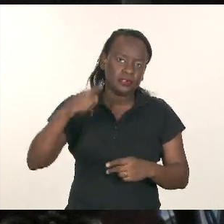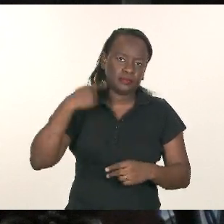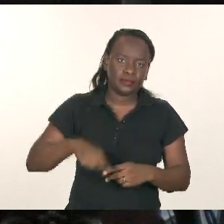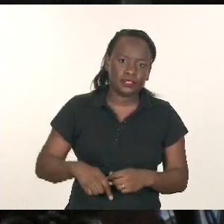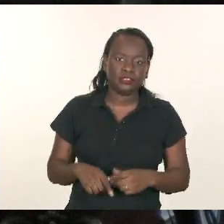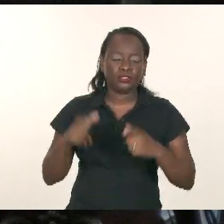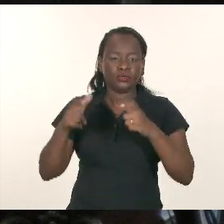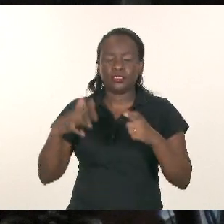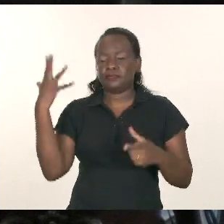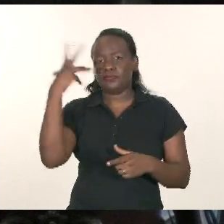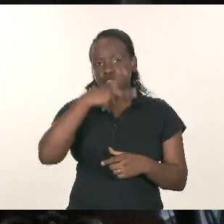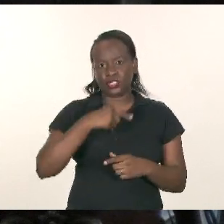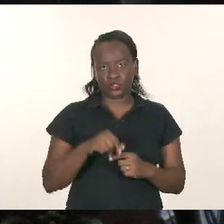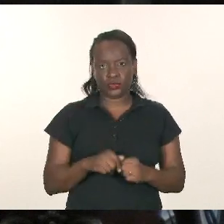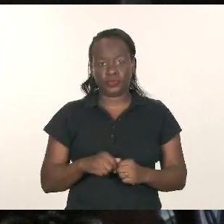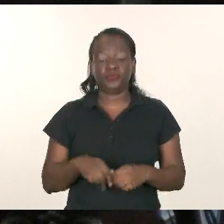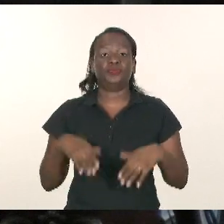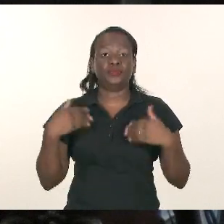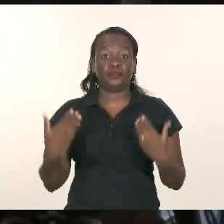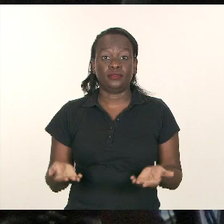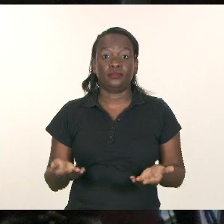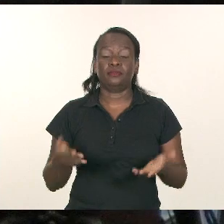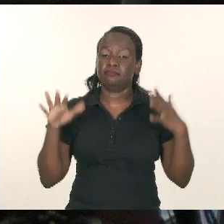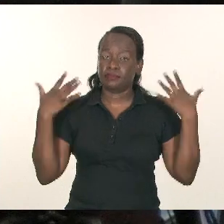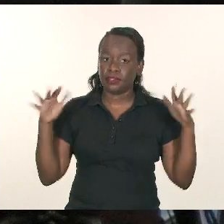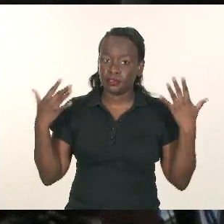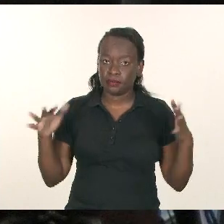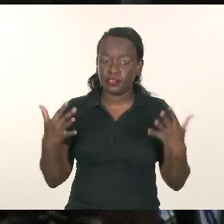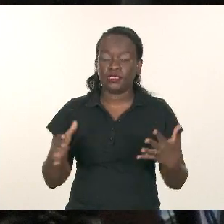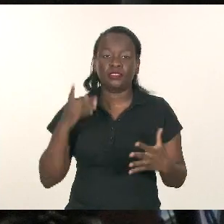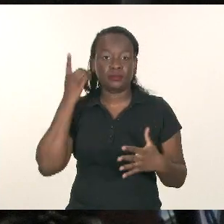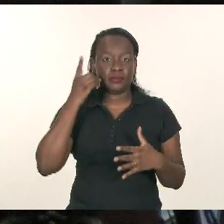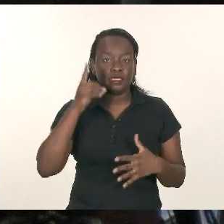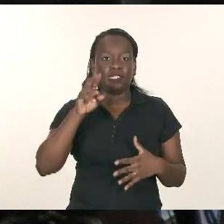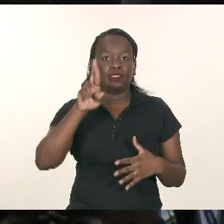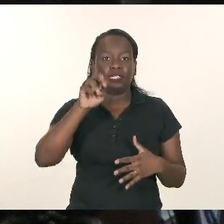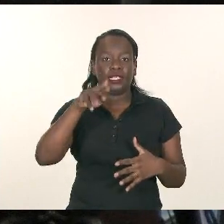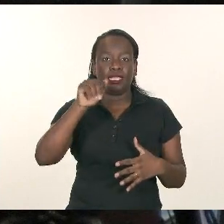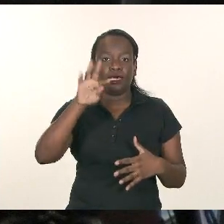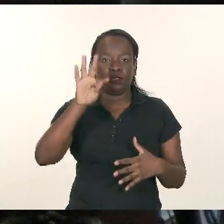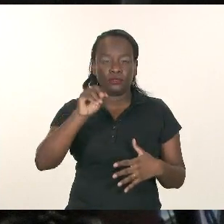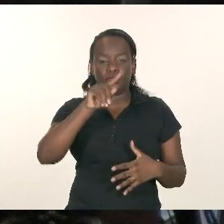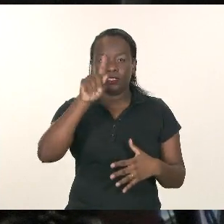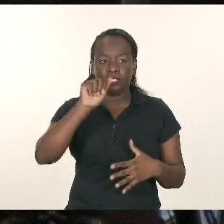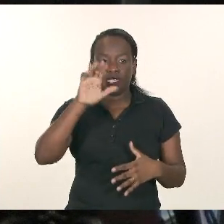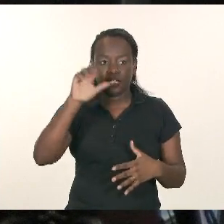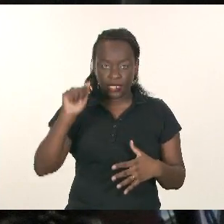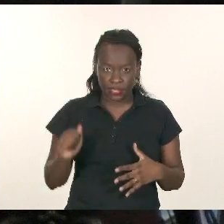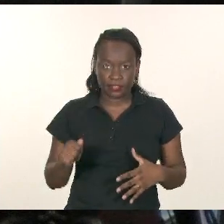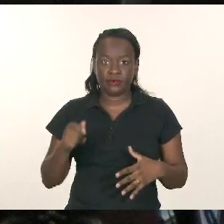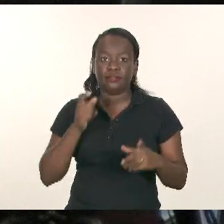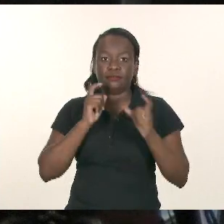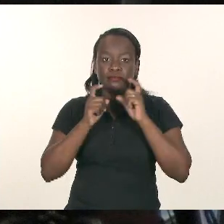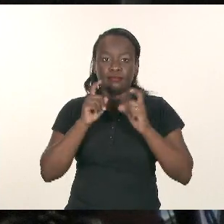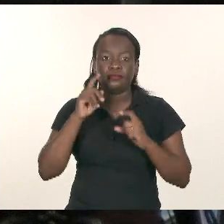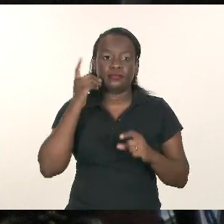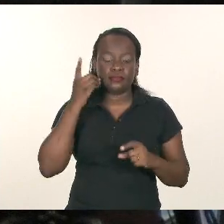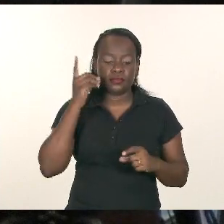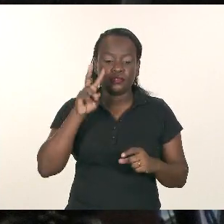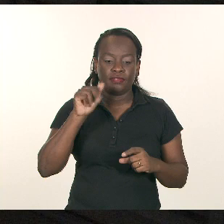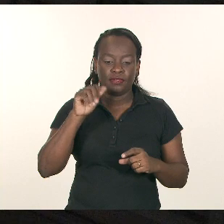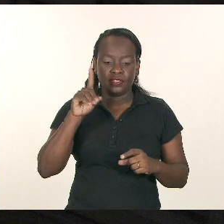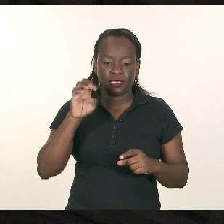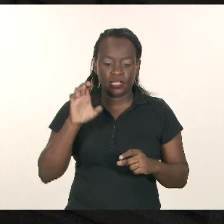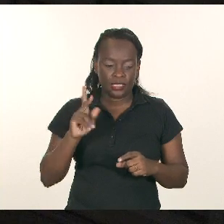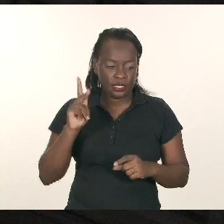é um espaço belíssimo. Então, parabenizar aqui o deputado Renato Zaca. Para discutir, deputado Valder Carneiro. Já que